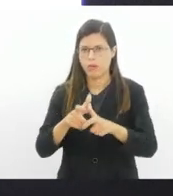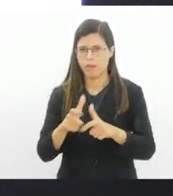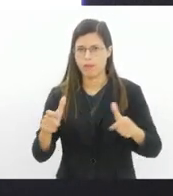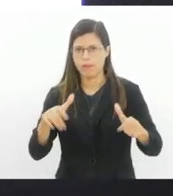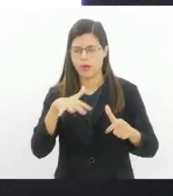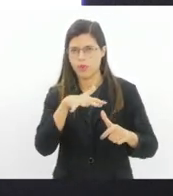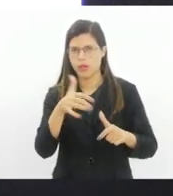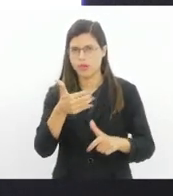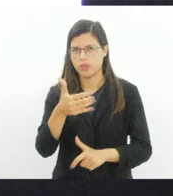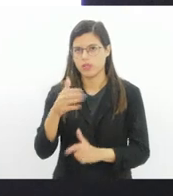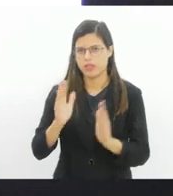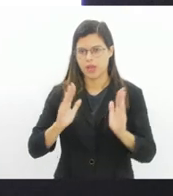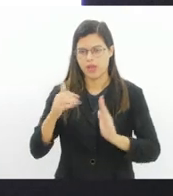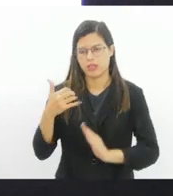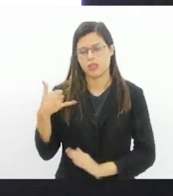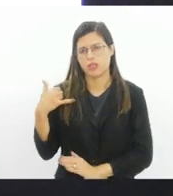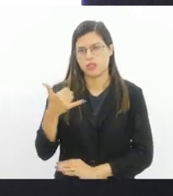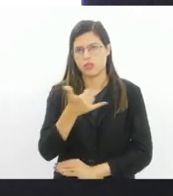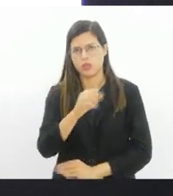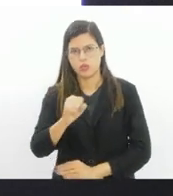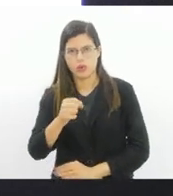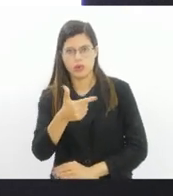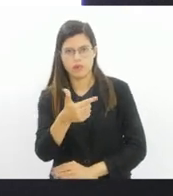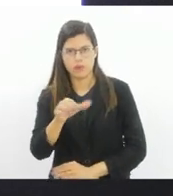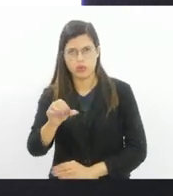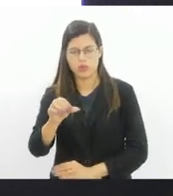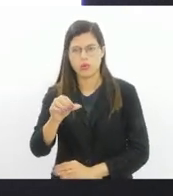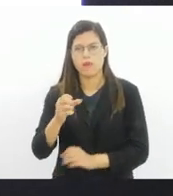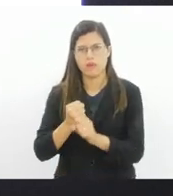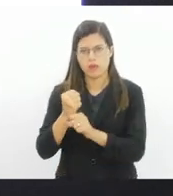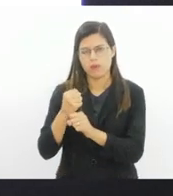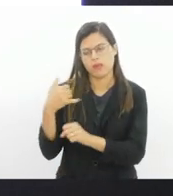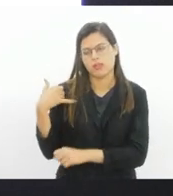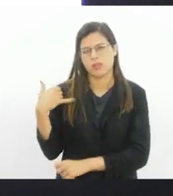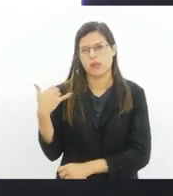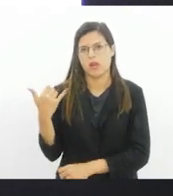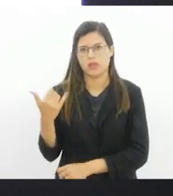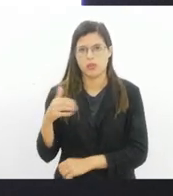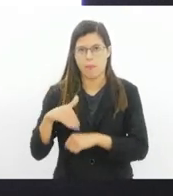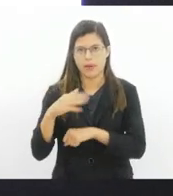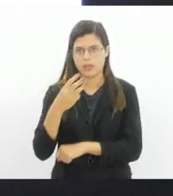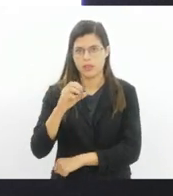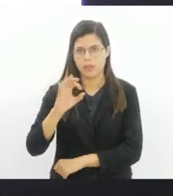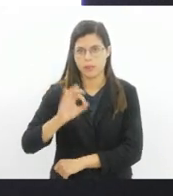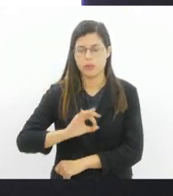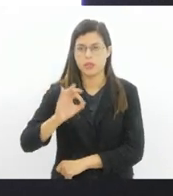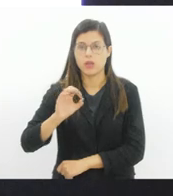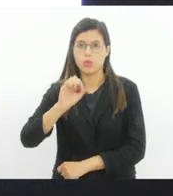entre 18 e 29 anos, mais de 30%. Eram solteiras,